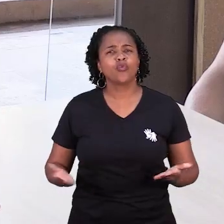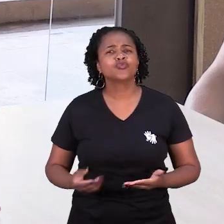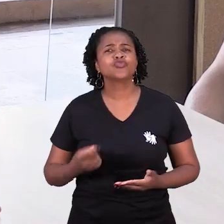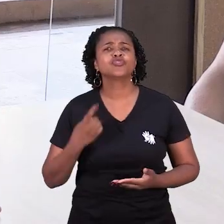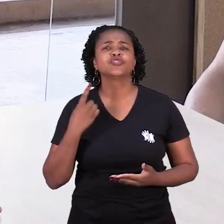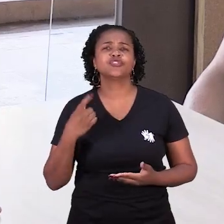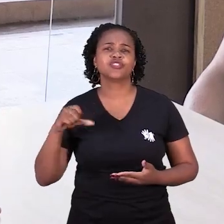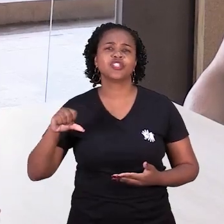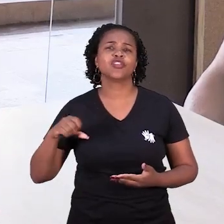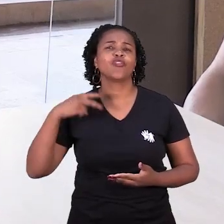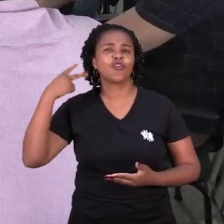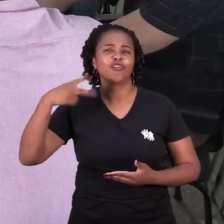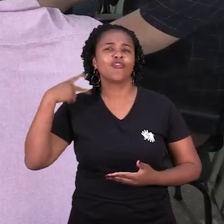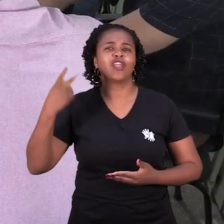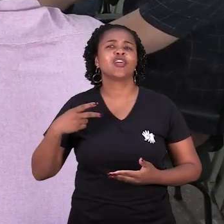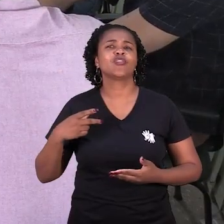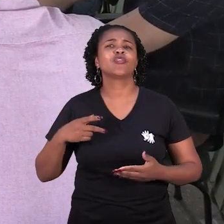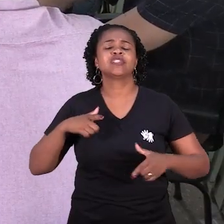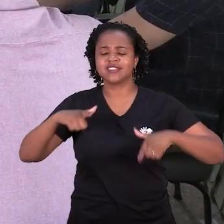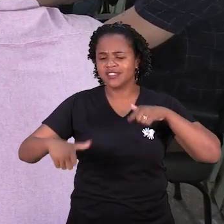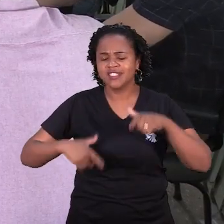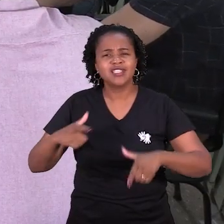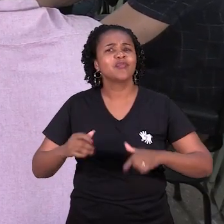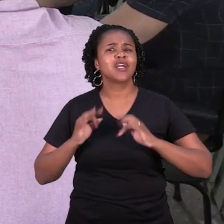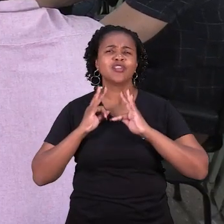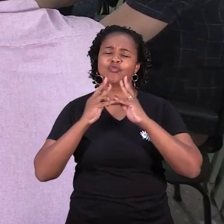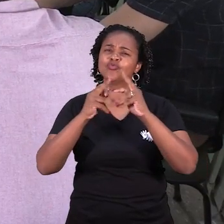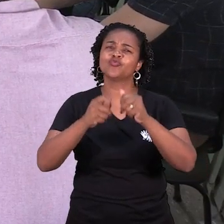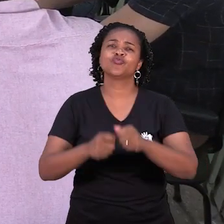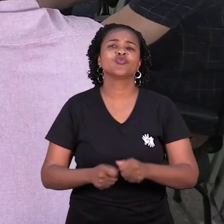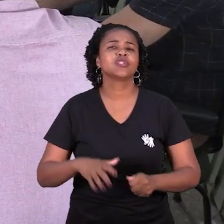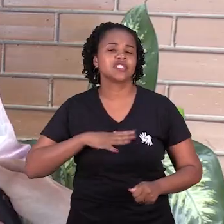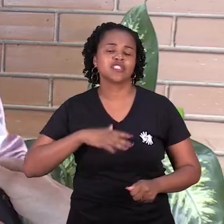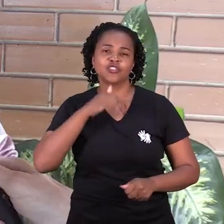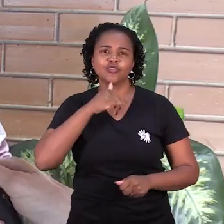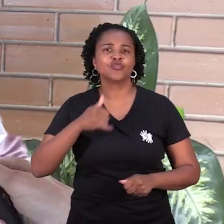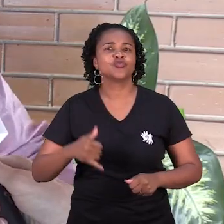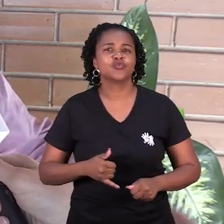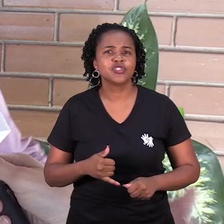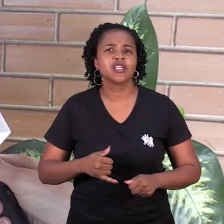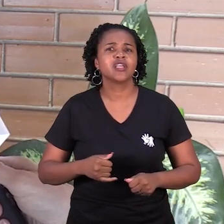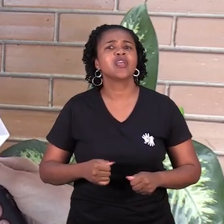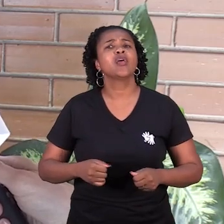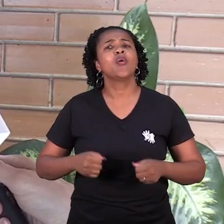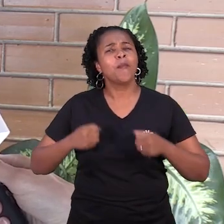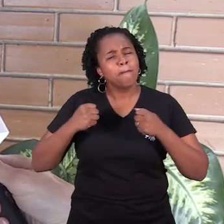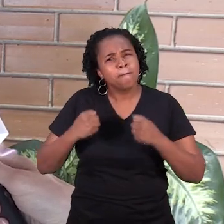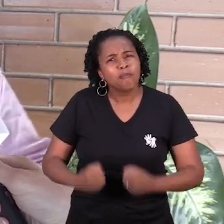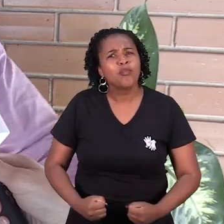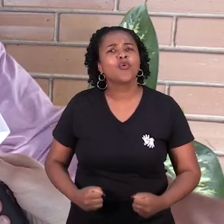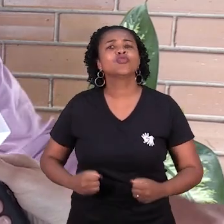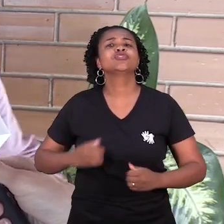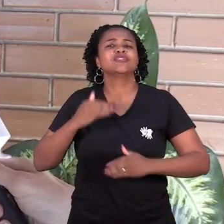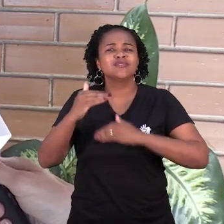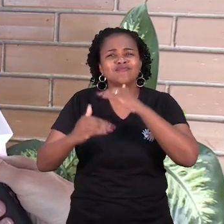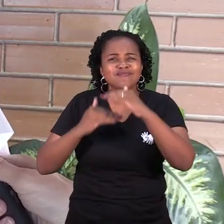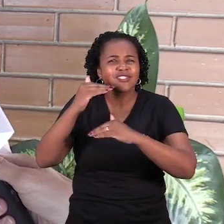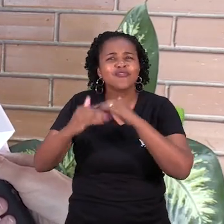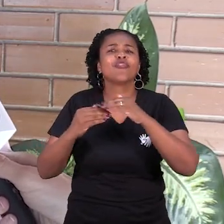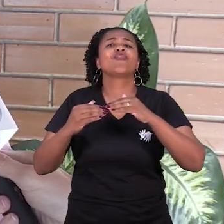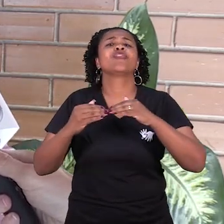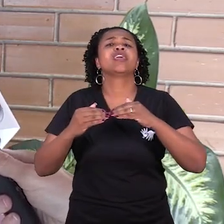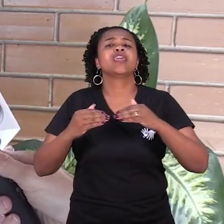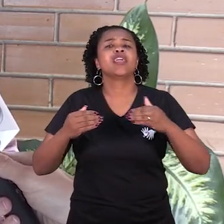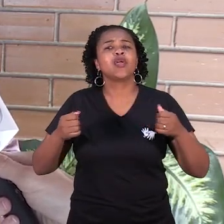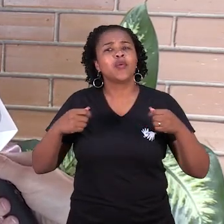vereadores que atingem a cidade como um todo, todos podem colaborar também com as suas iniciativas. Eu entendo que agora a gente sentar com os vereadores, discutir tudo que foi